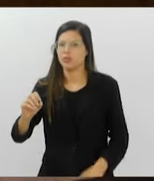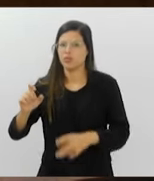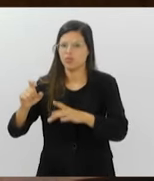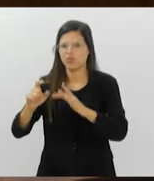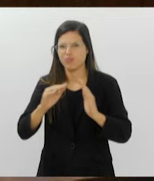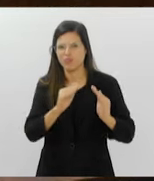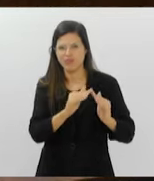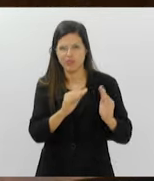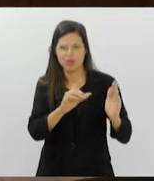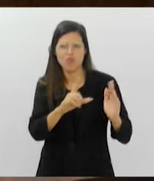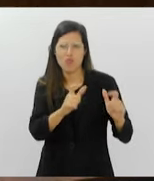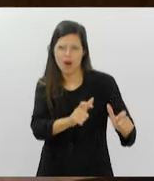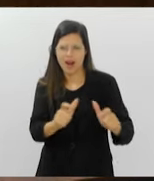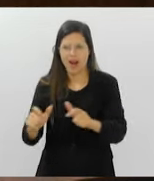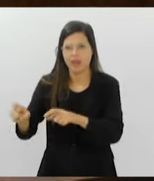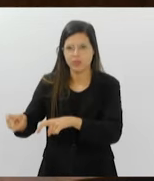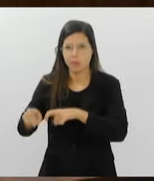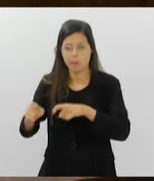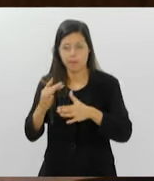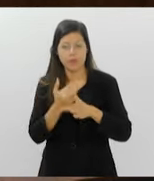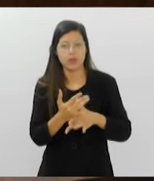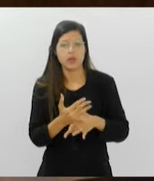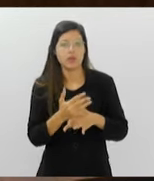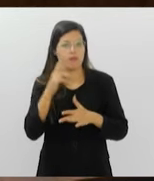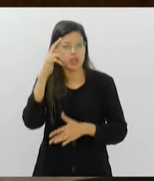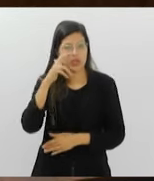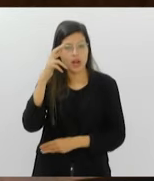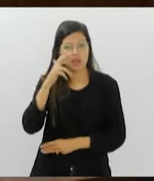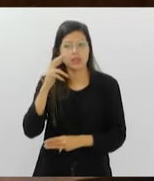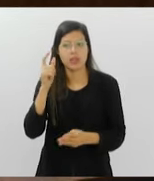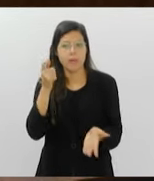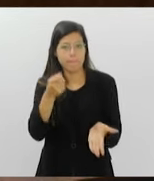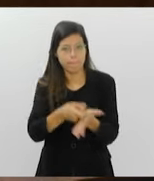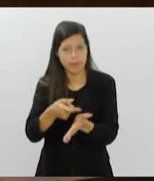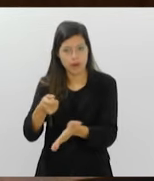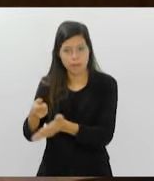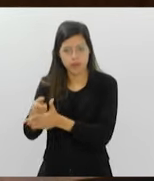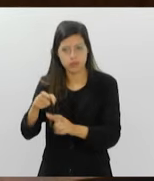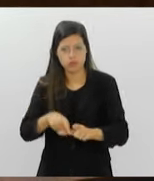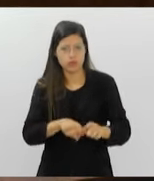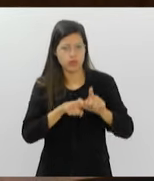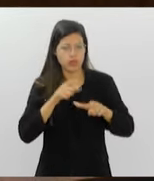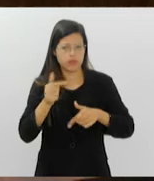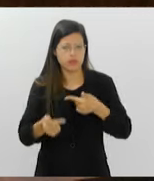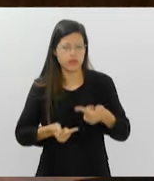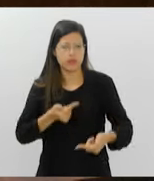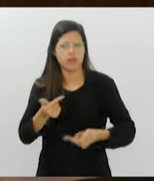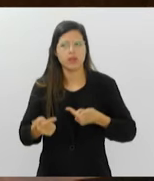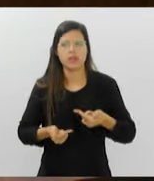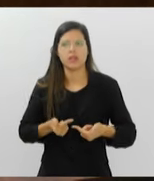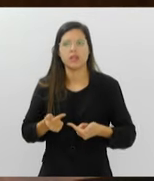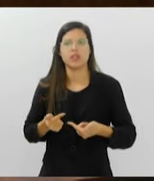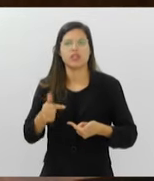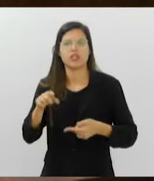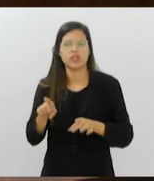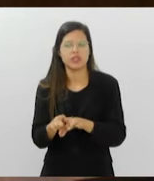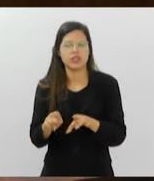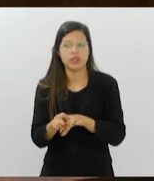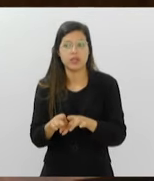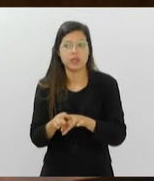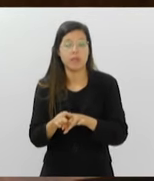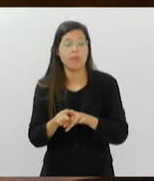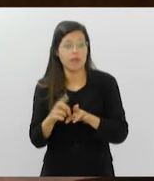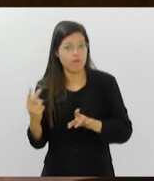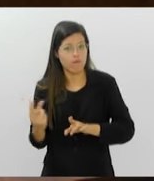foram fiscalizados, e o resultado foi um pagamento de dívidas trabalhistas com verbas salariais e rescisões no valor